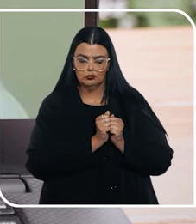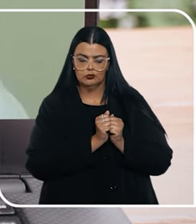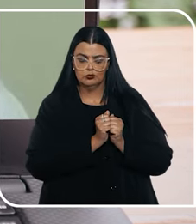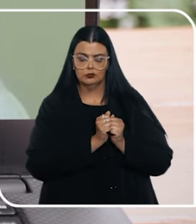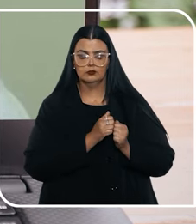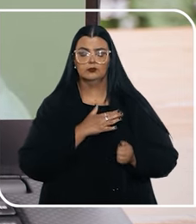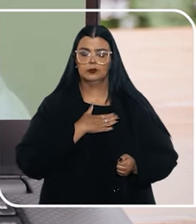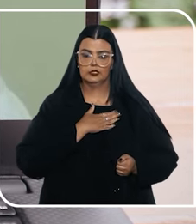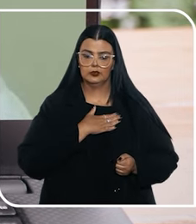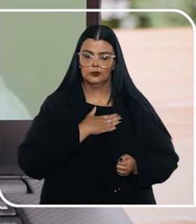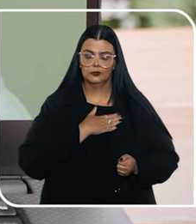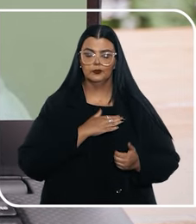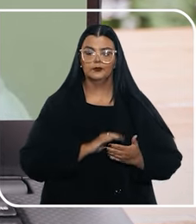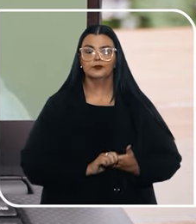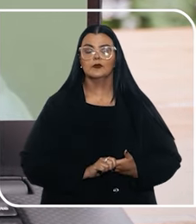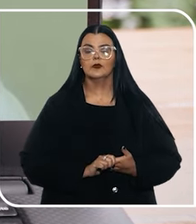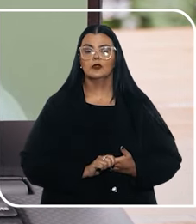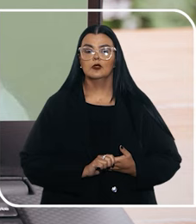né?